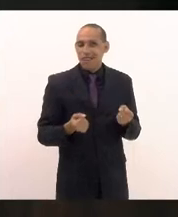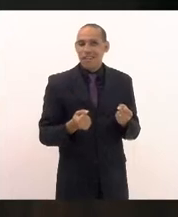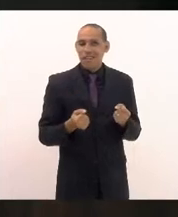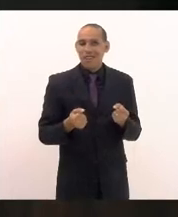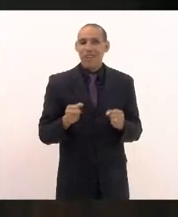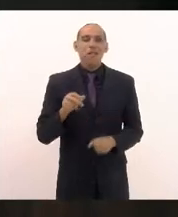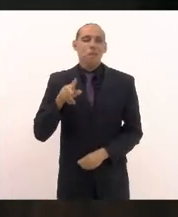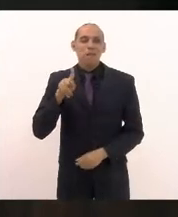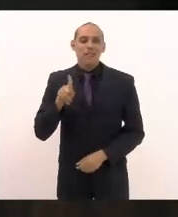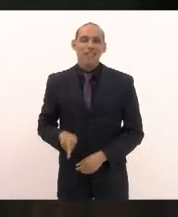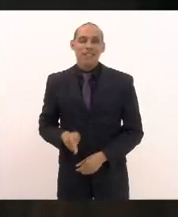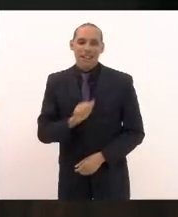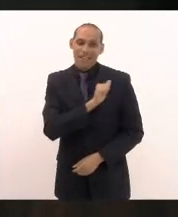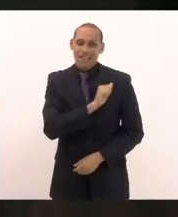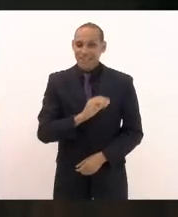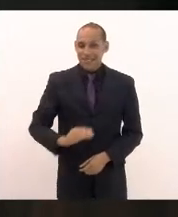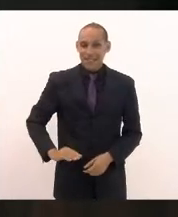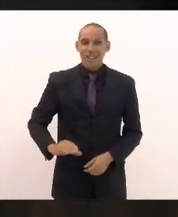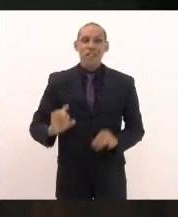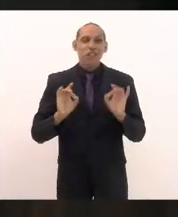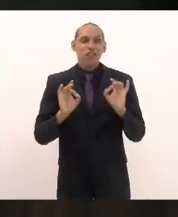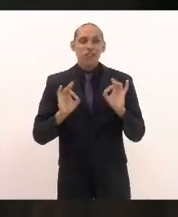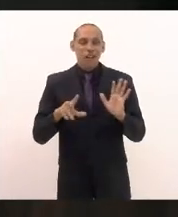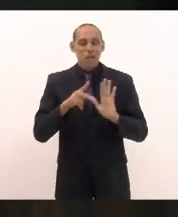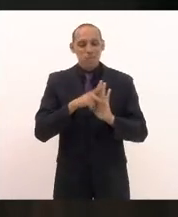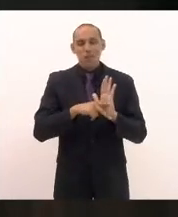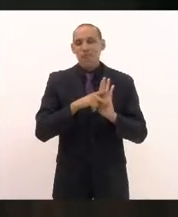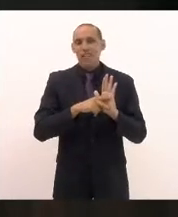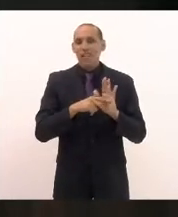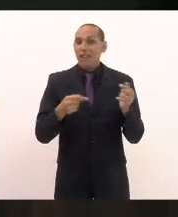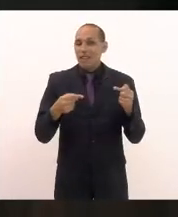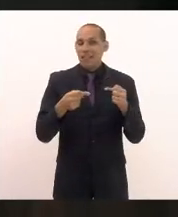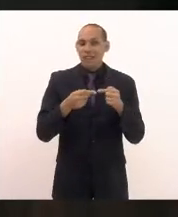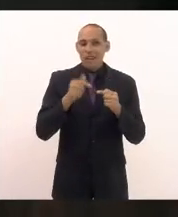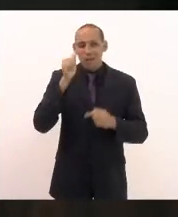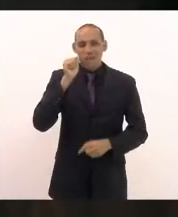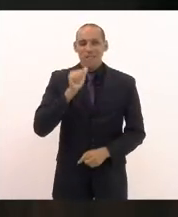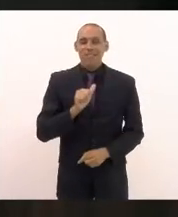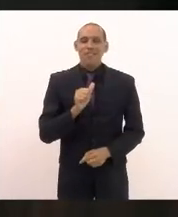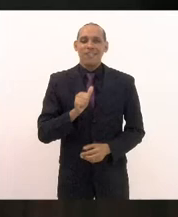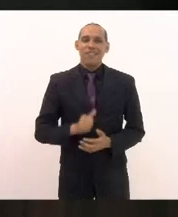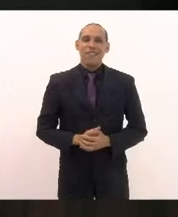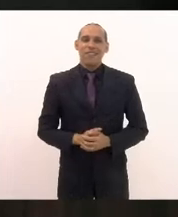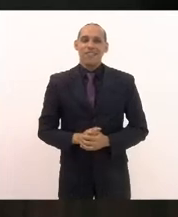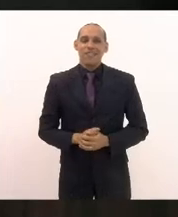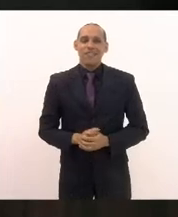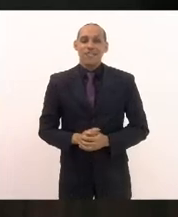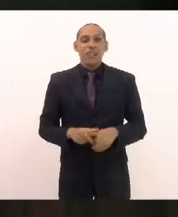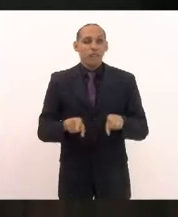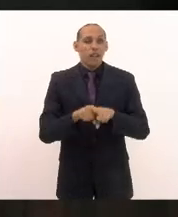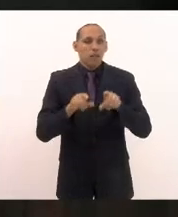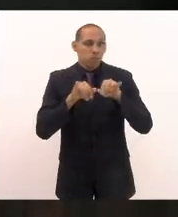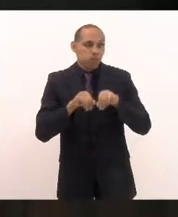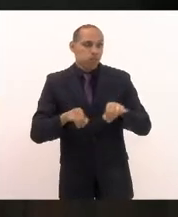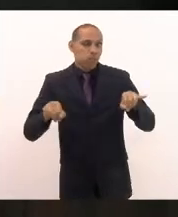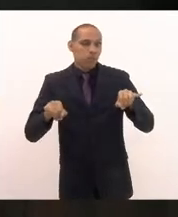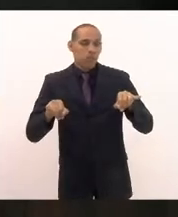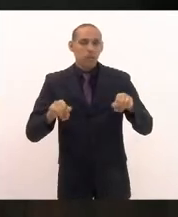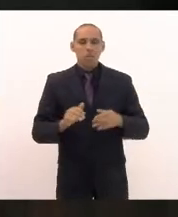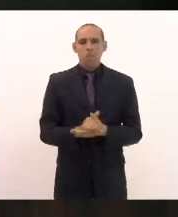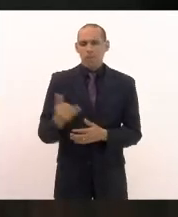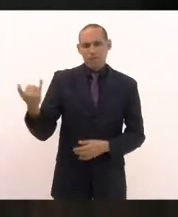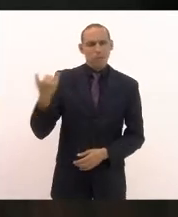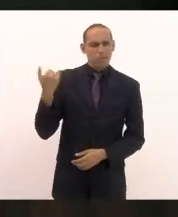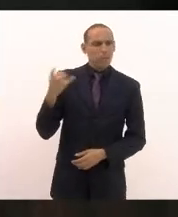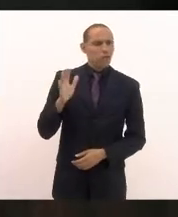André Siciliano, que será só dos projetos referente à mulher. E já anuncio aqui, que já foi me